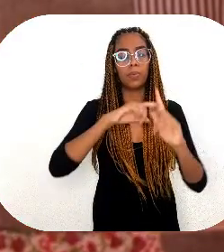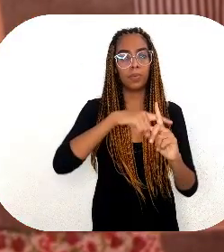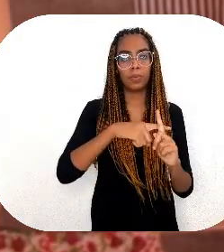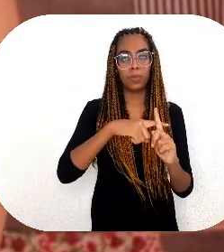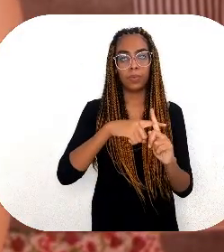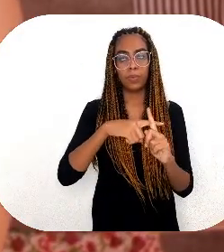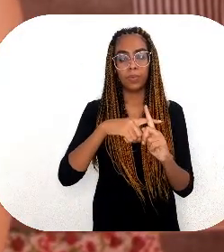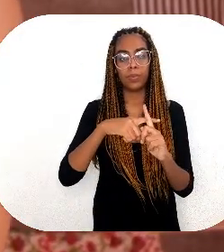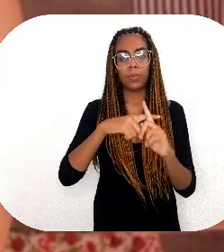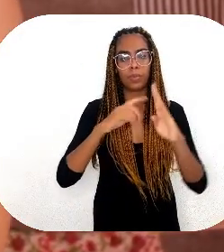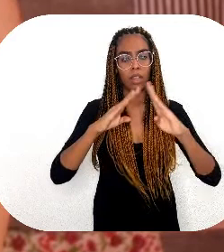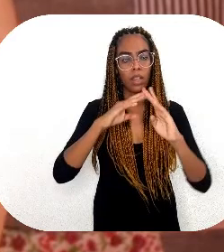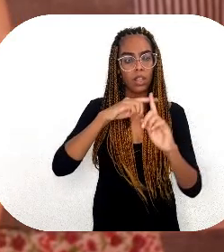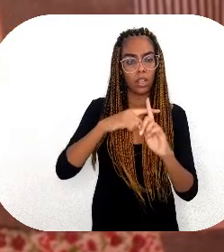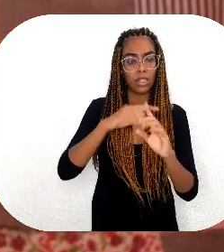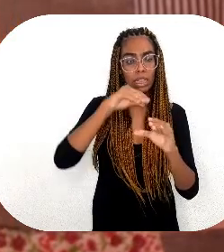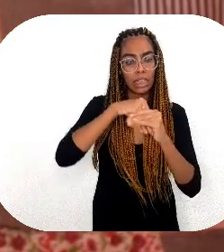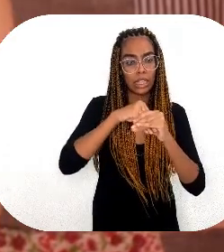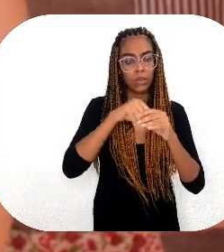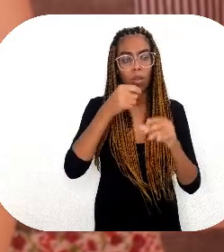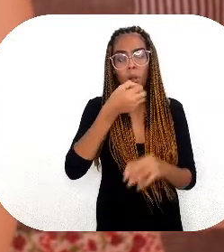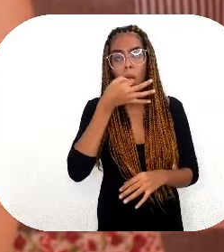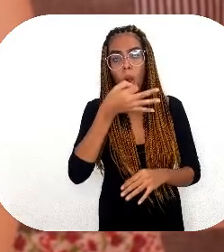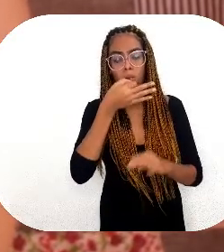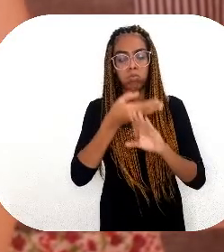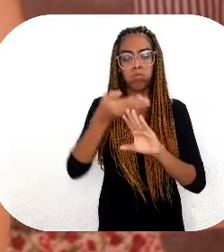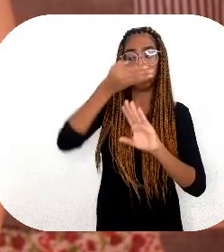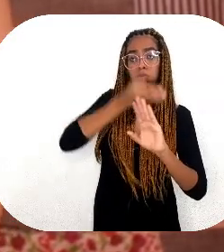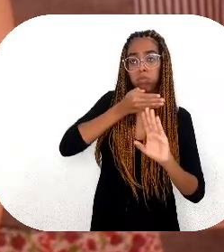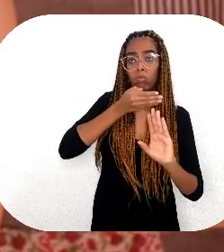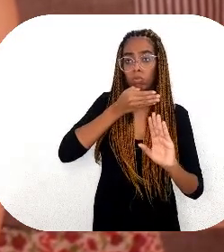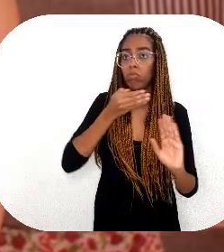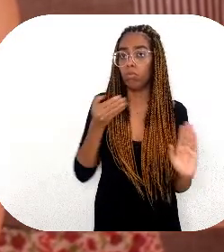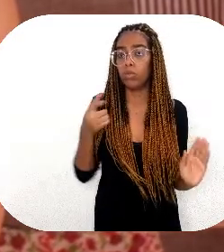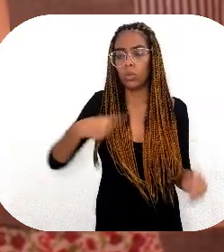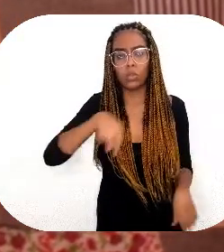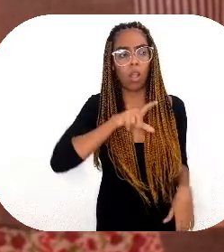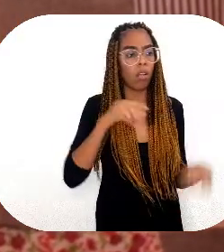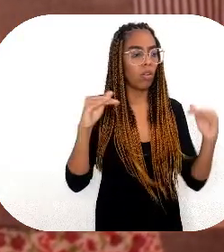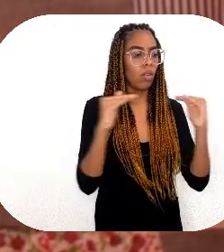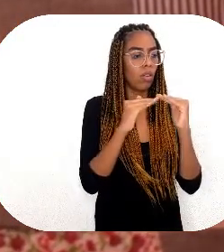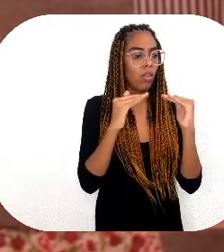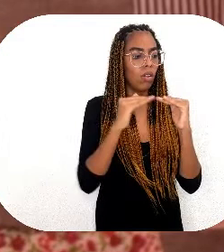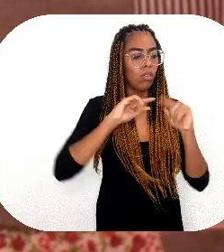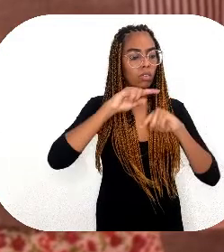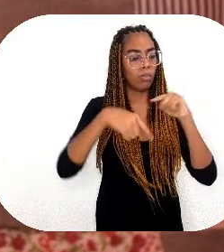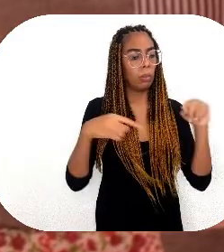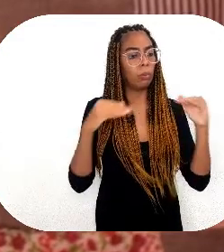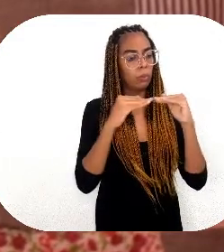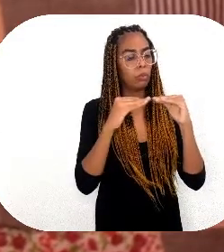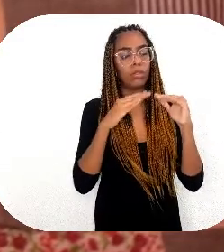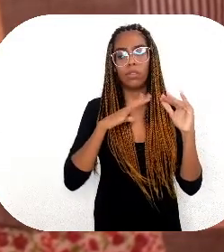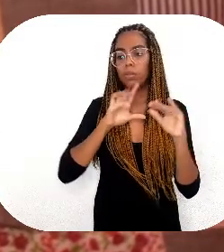minha. Vamos guardar na igreja, atrás da sacristia. Os dois